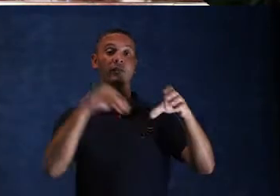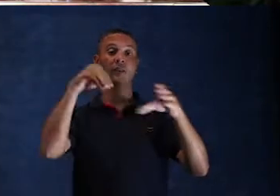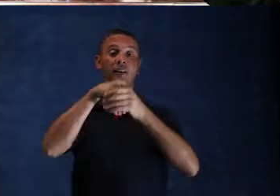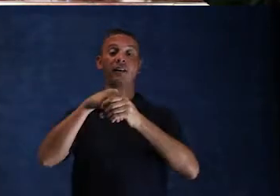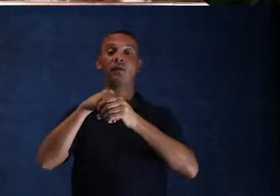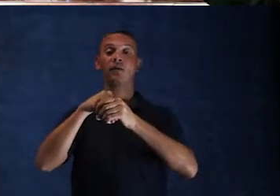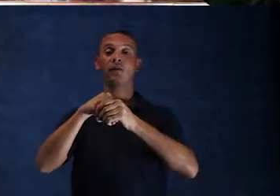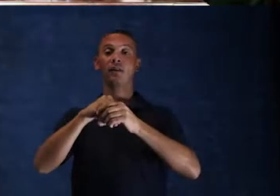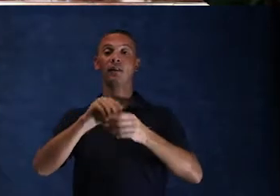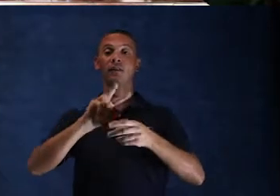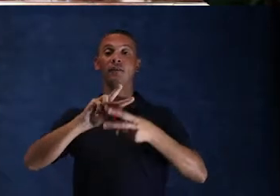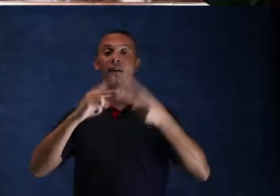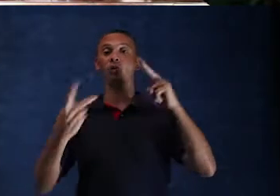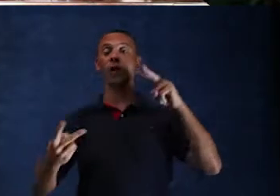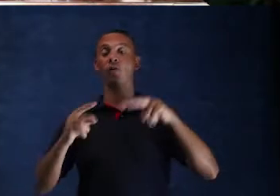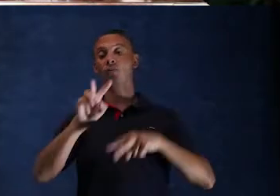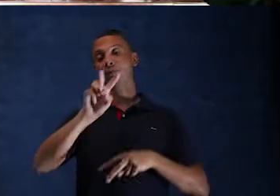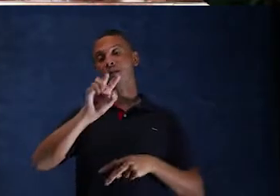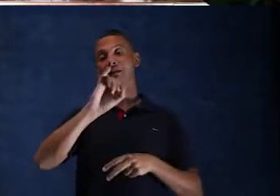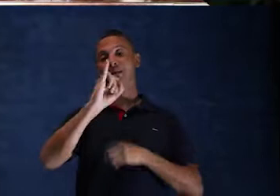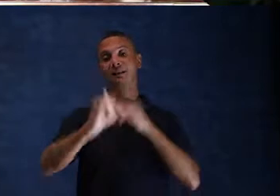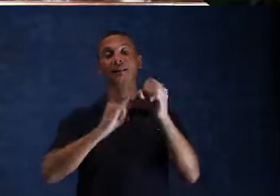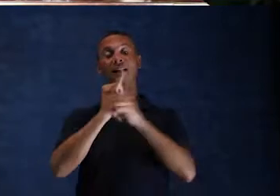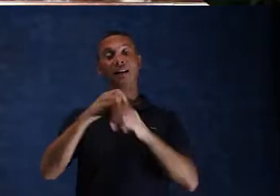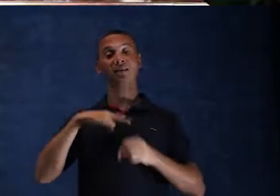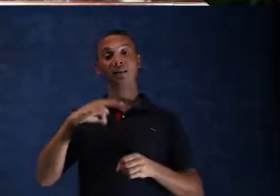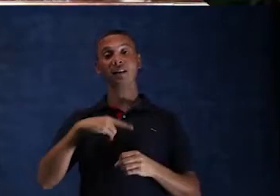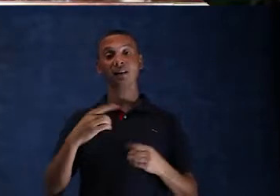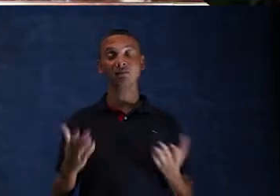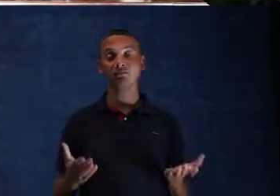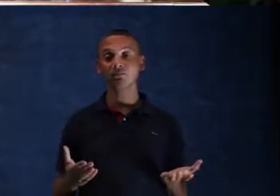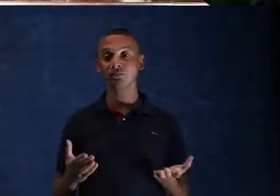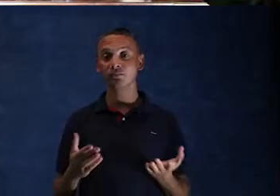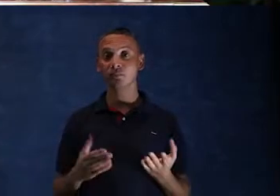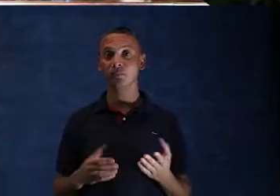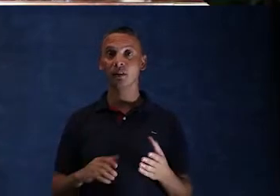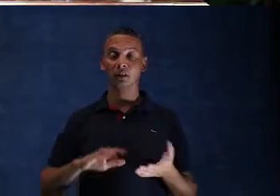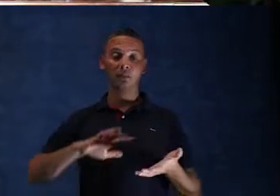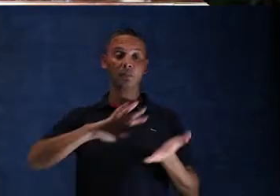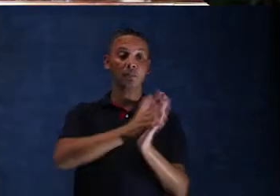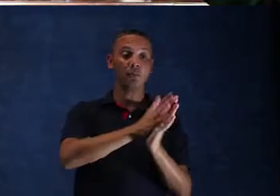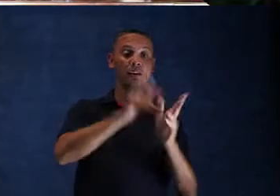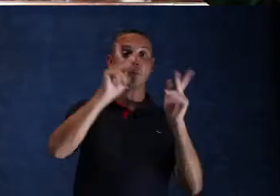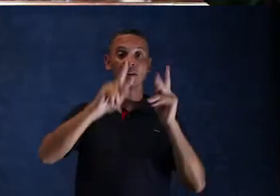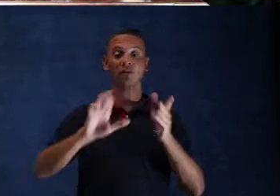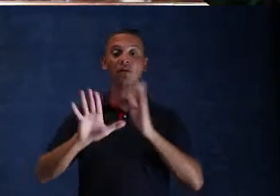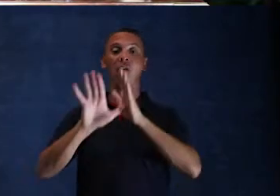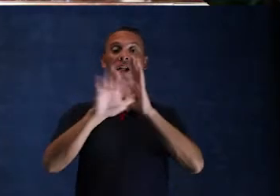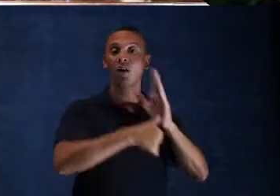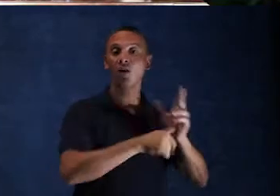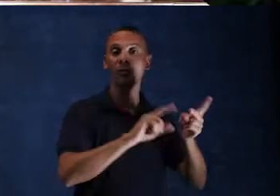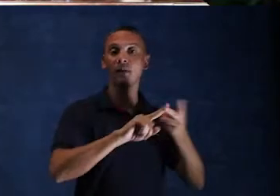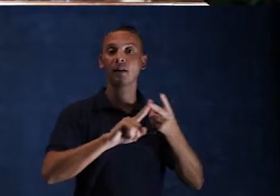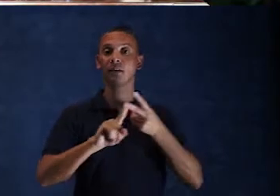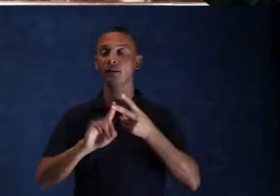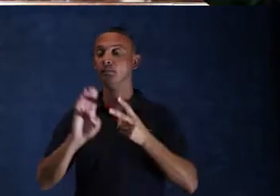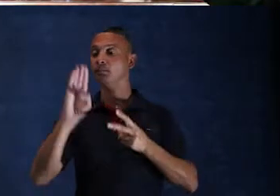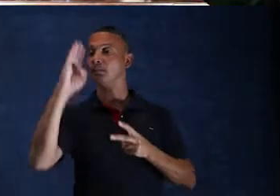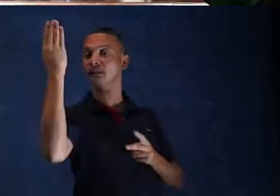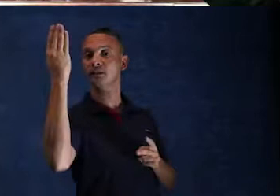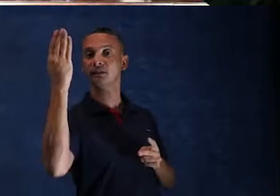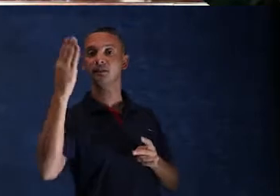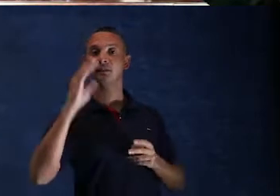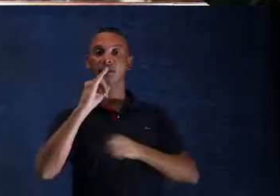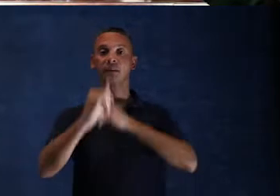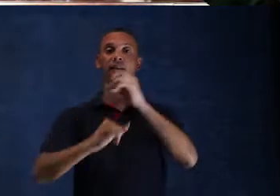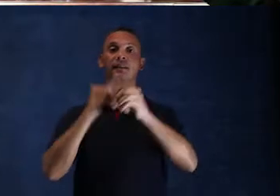preciso pensar leis para punir pessoas que roubam, que enganam pela